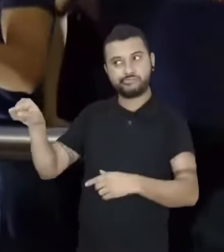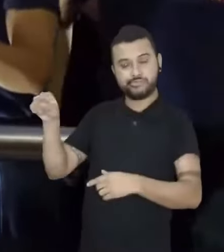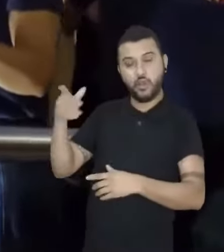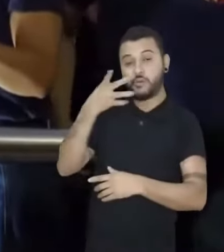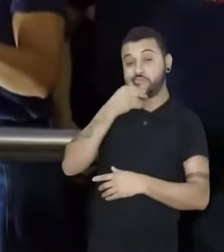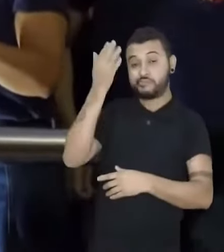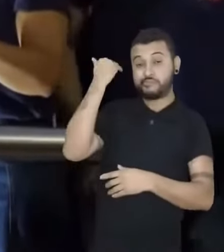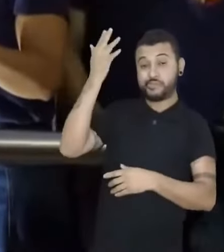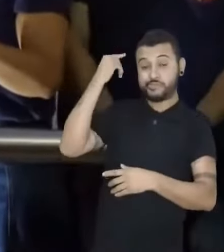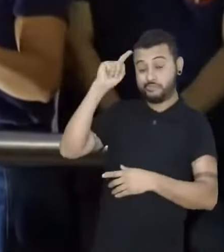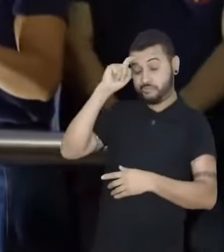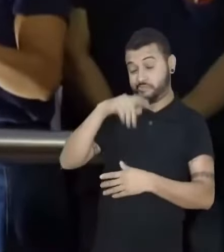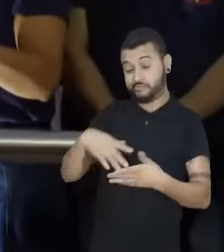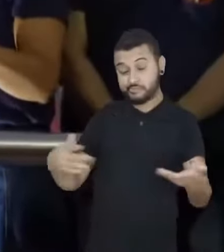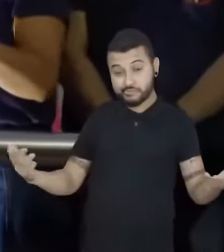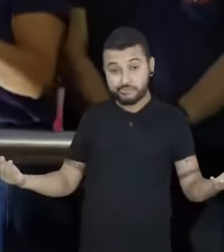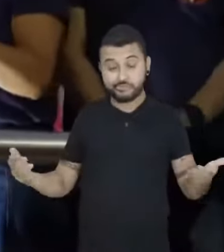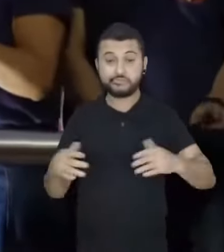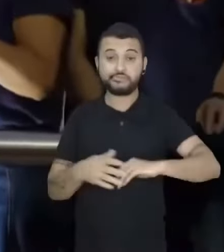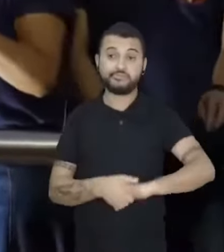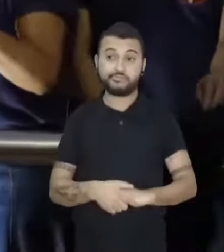bem,